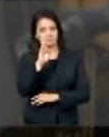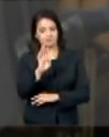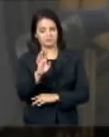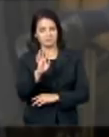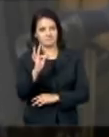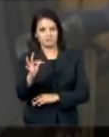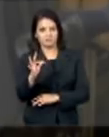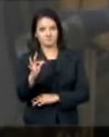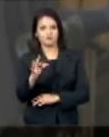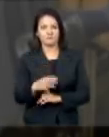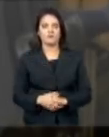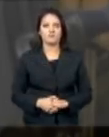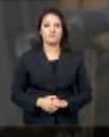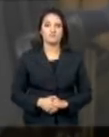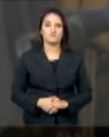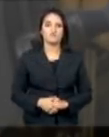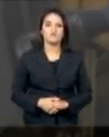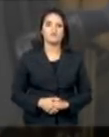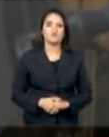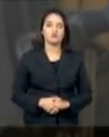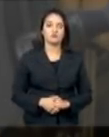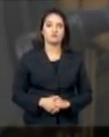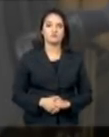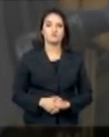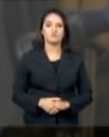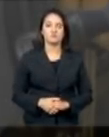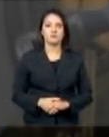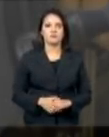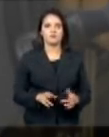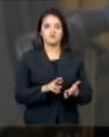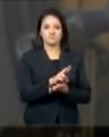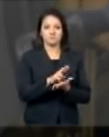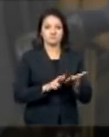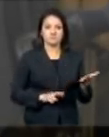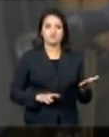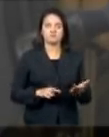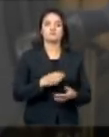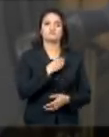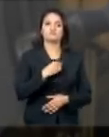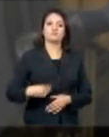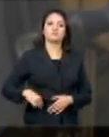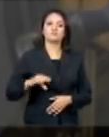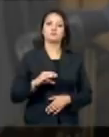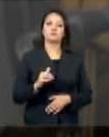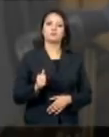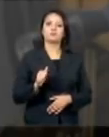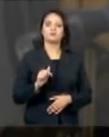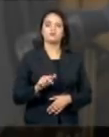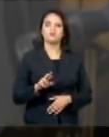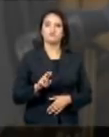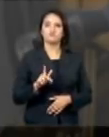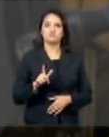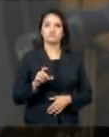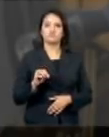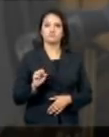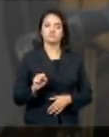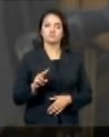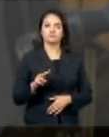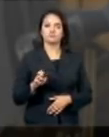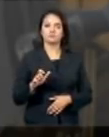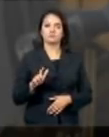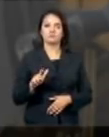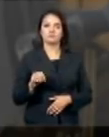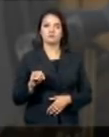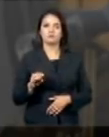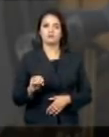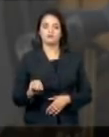gaúcho o relator ministro carlos mário velloso assentou na conclusão para a bem de manter os atos